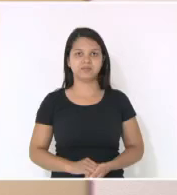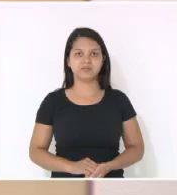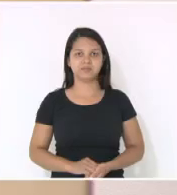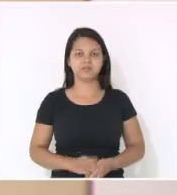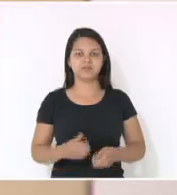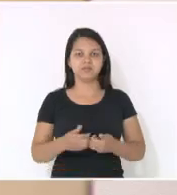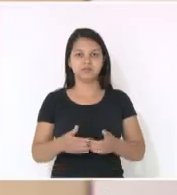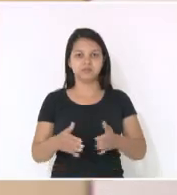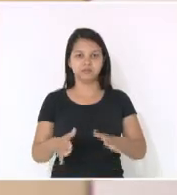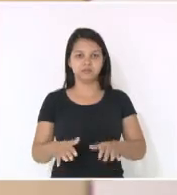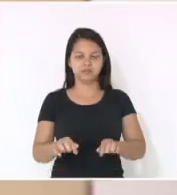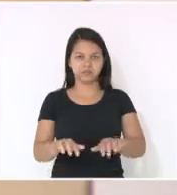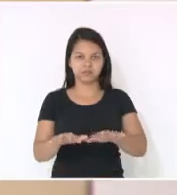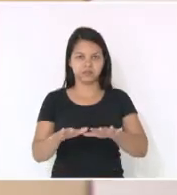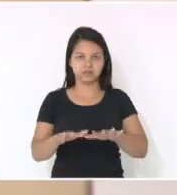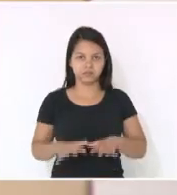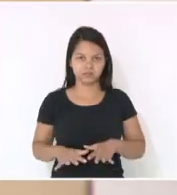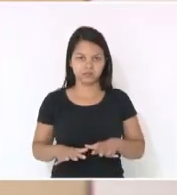Reaberta a presente sessão.